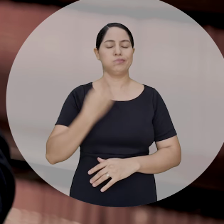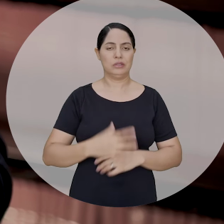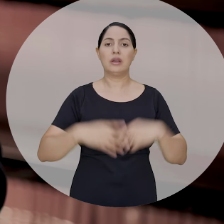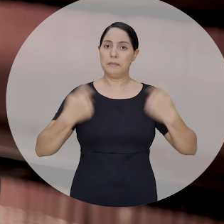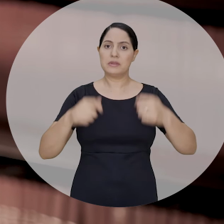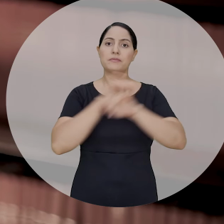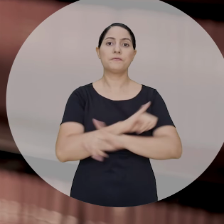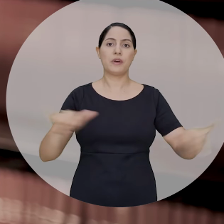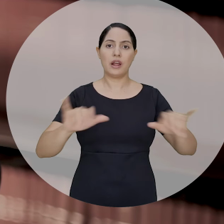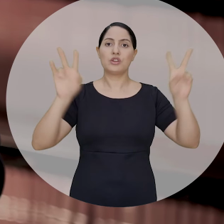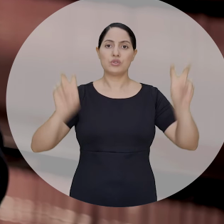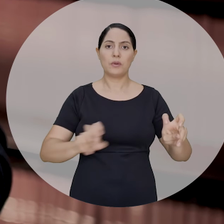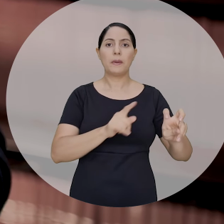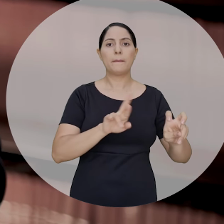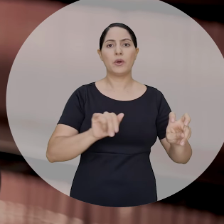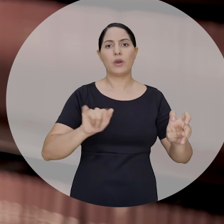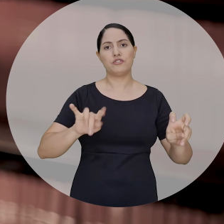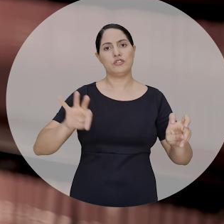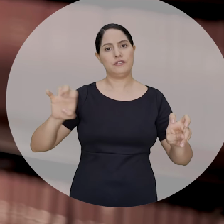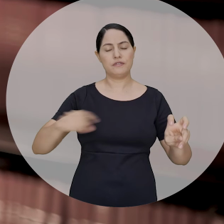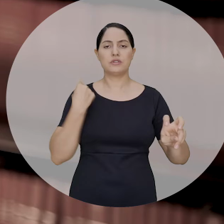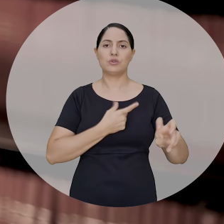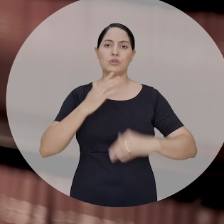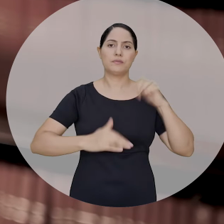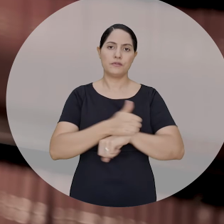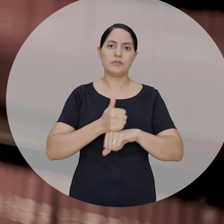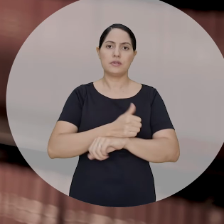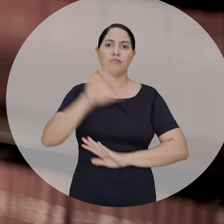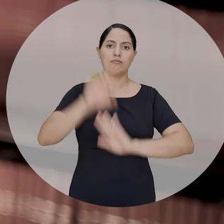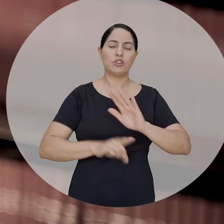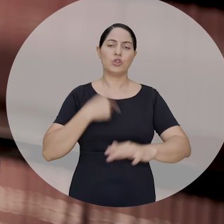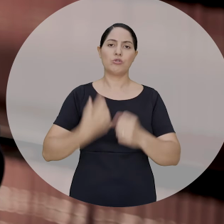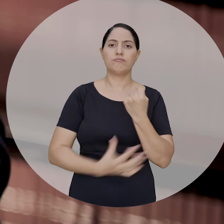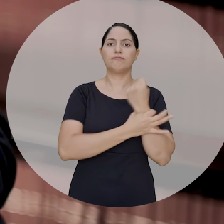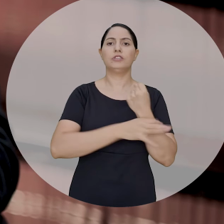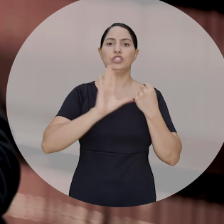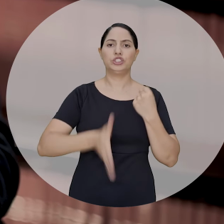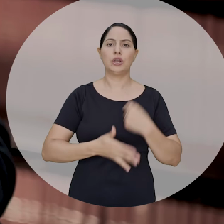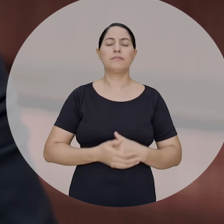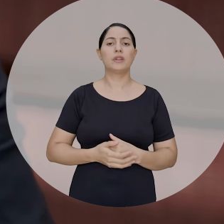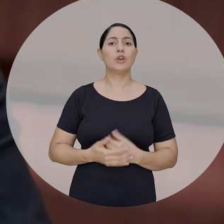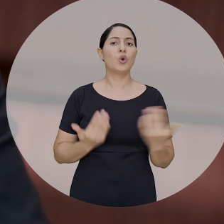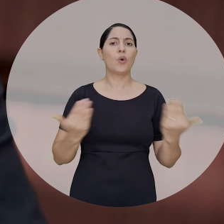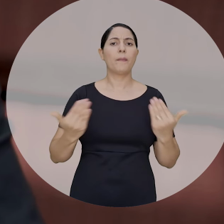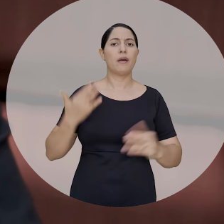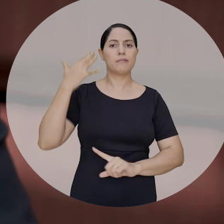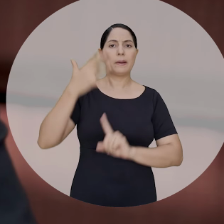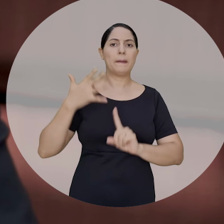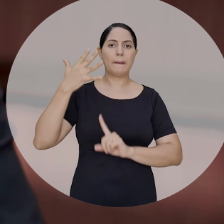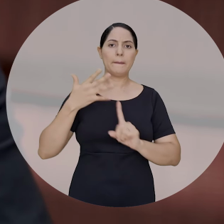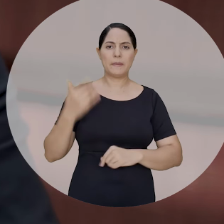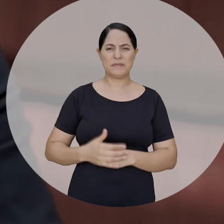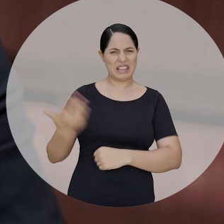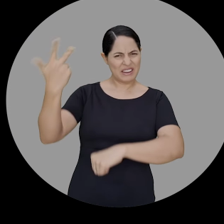falar disso. As prerrogativas da função são direitos e garantias assegurados, assim como a sustentação oral. Vídeo gravado não